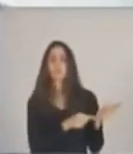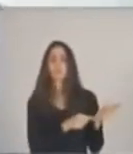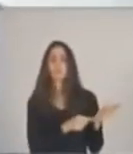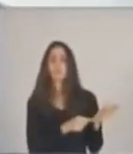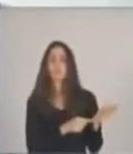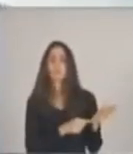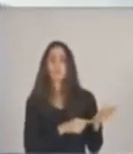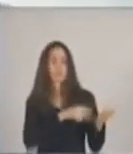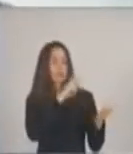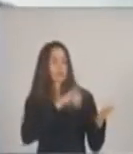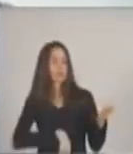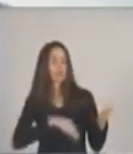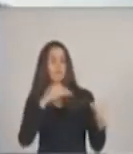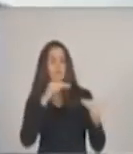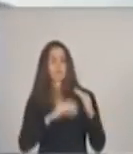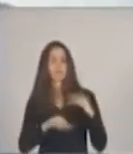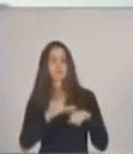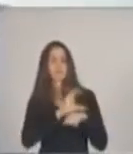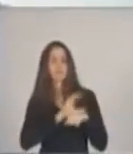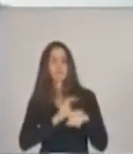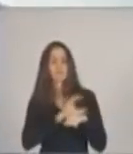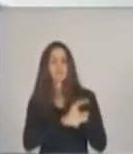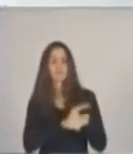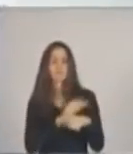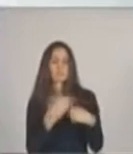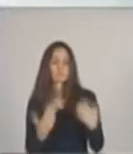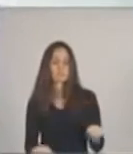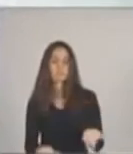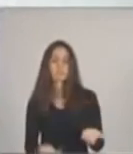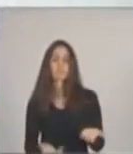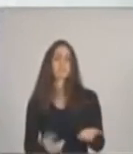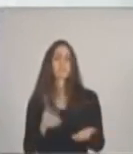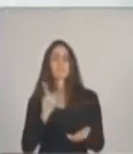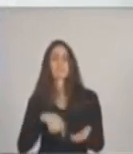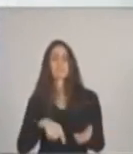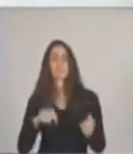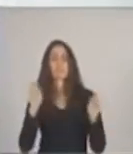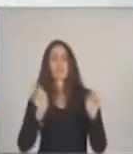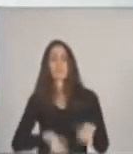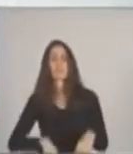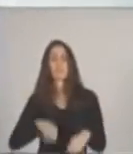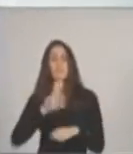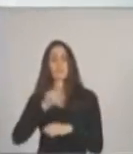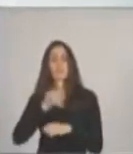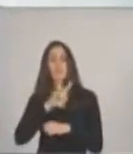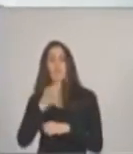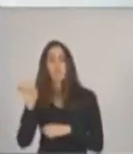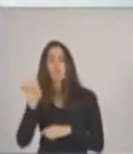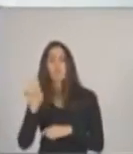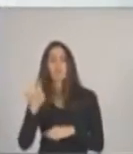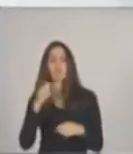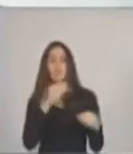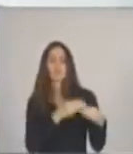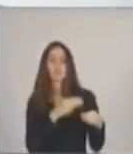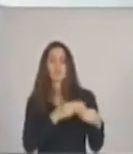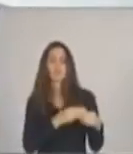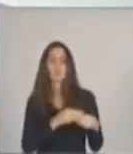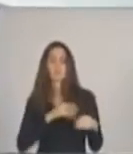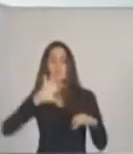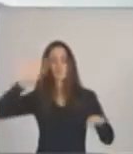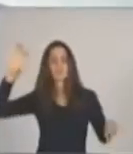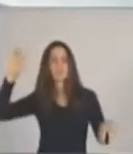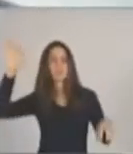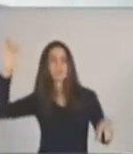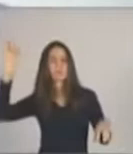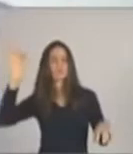é difícil da inconstitucionalidade formal da matéria, que se trata de competência da União e dos municípios, né, desses dois